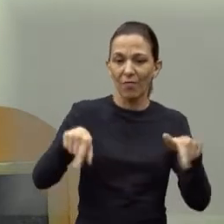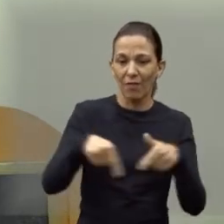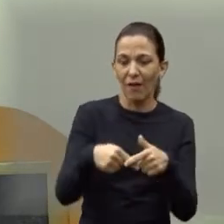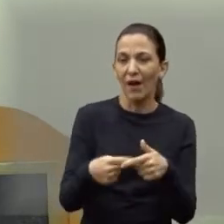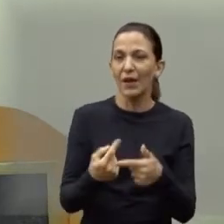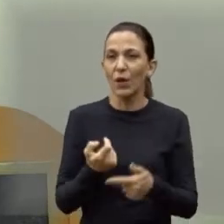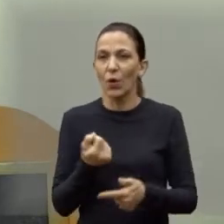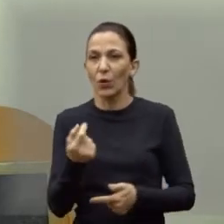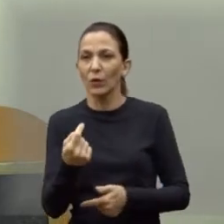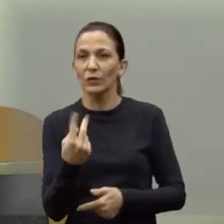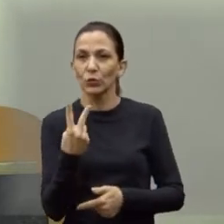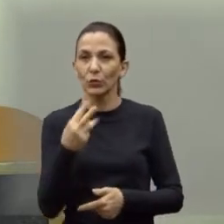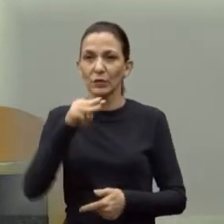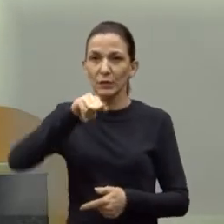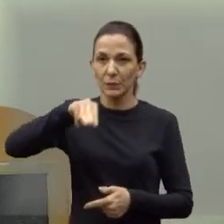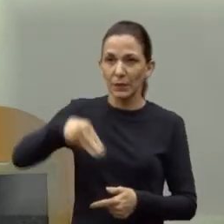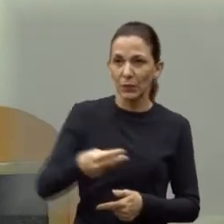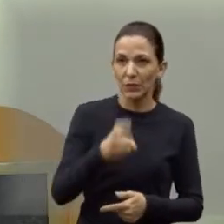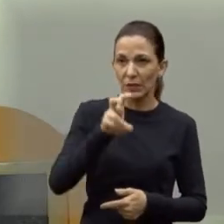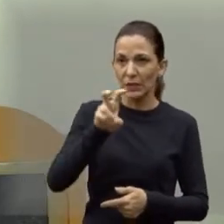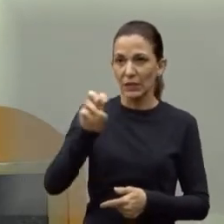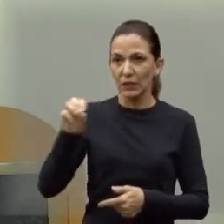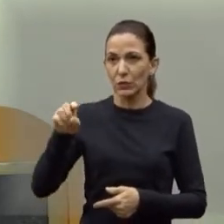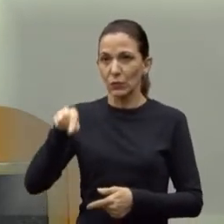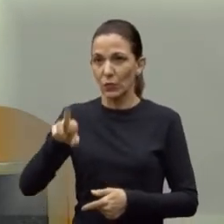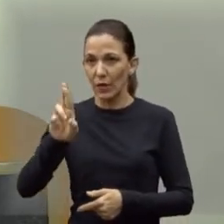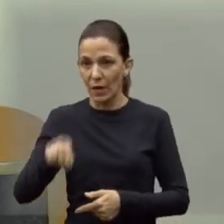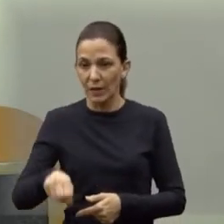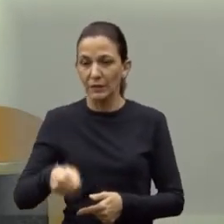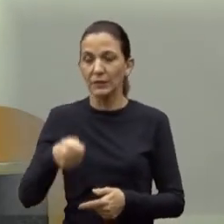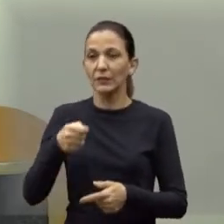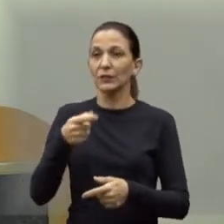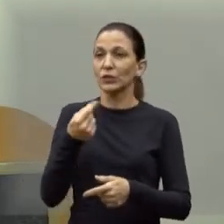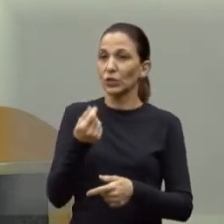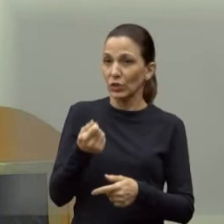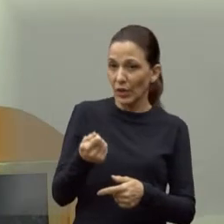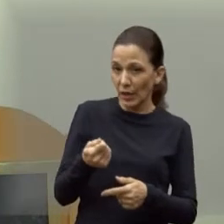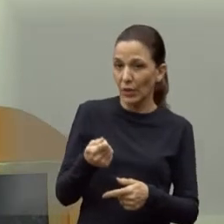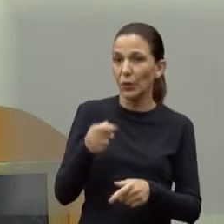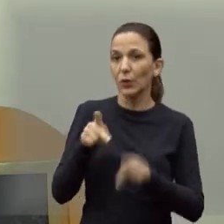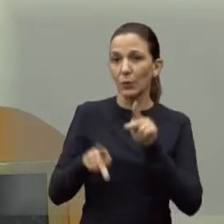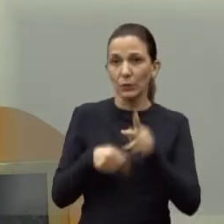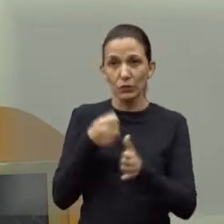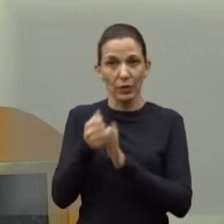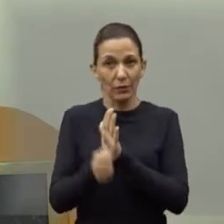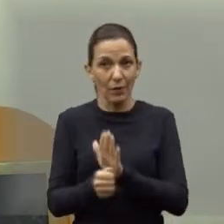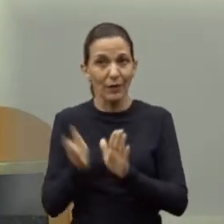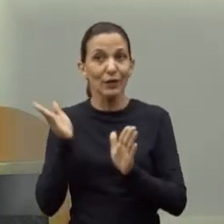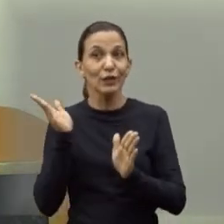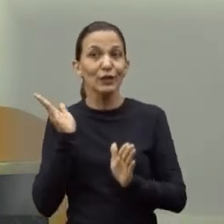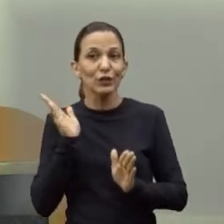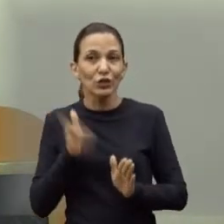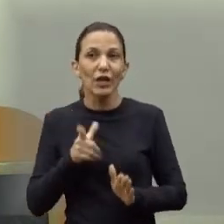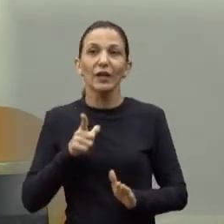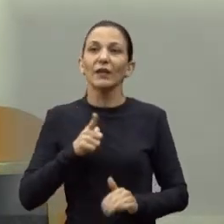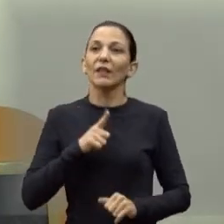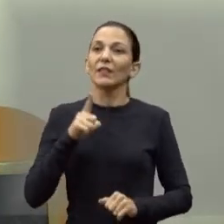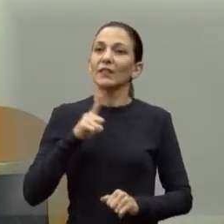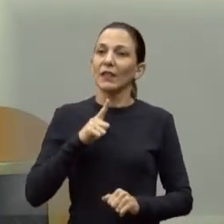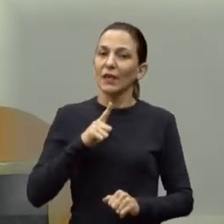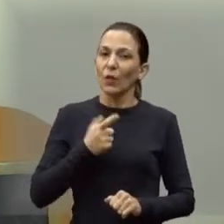de aproximadamente 2 milhões e meio, dinheiro do povo de Araraquara, conforme a placa informa, e já está em